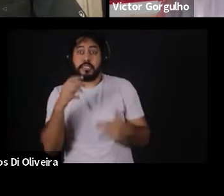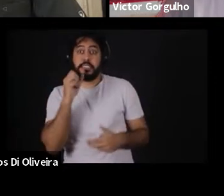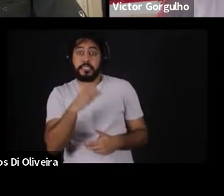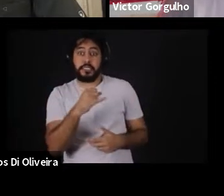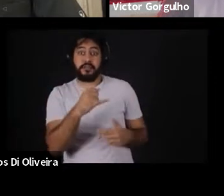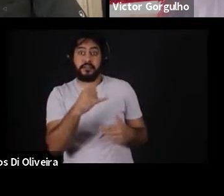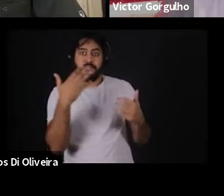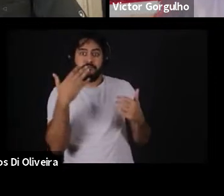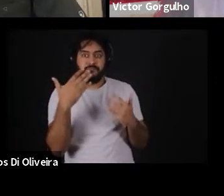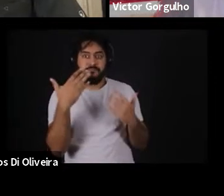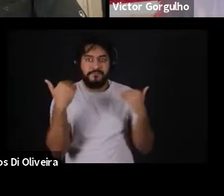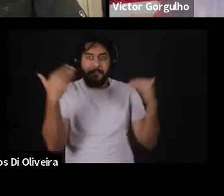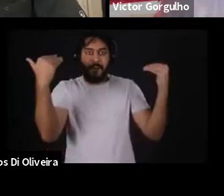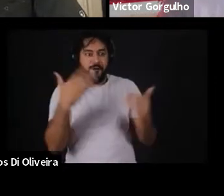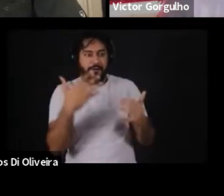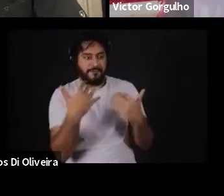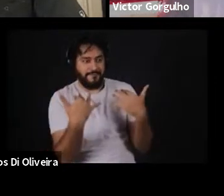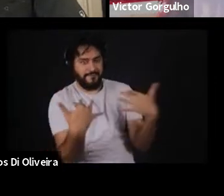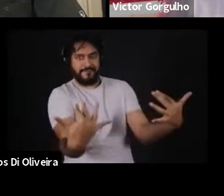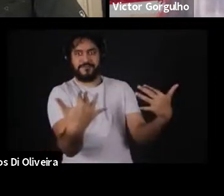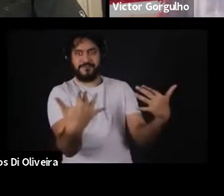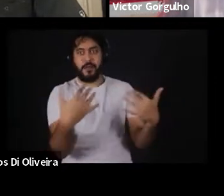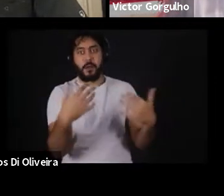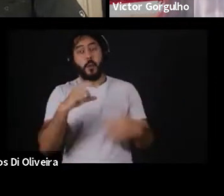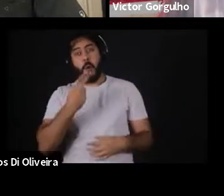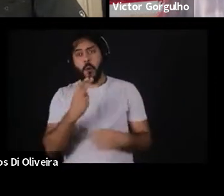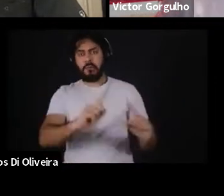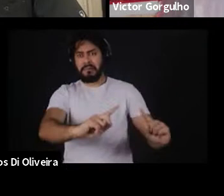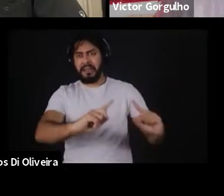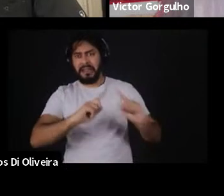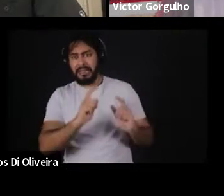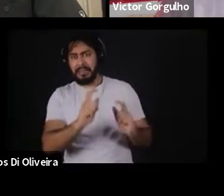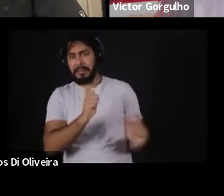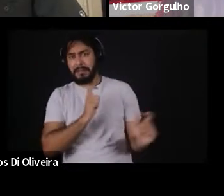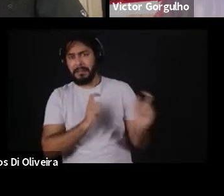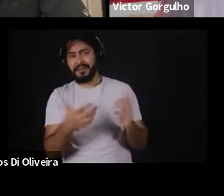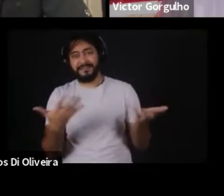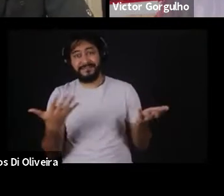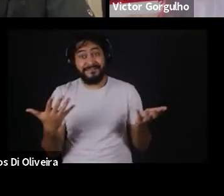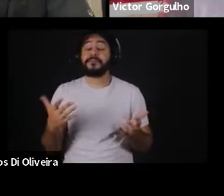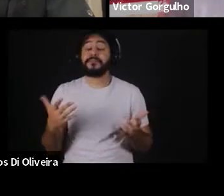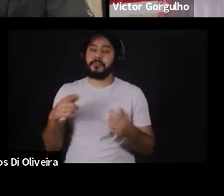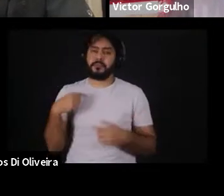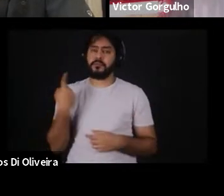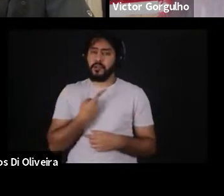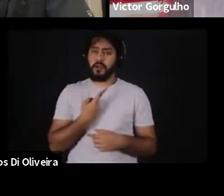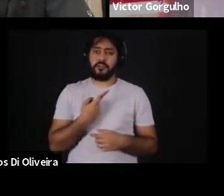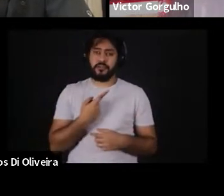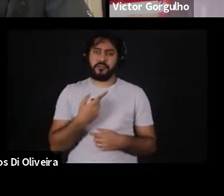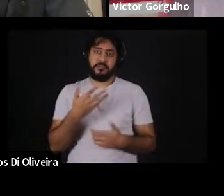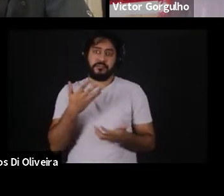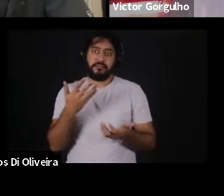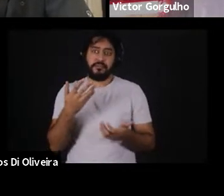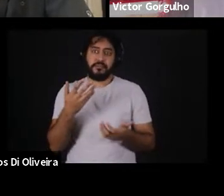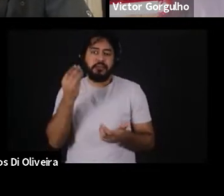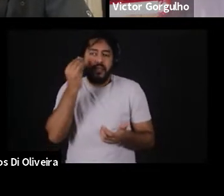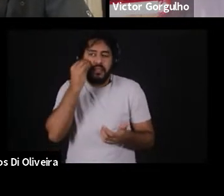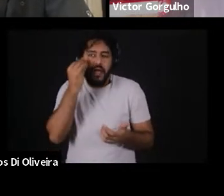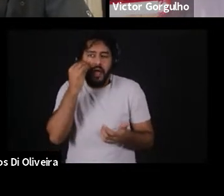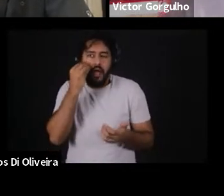vai né, ser engolido e tal. É, a gente tem experimentado na pandemia, né, fazer uma